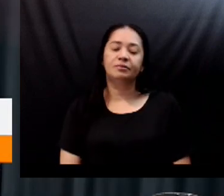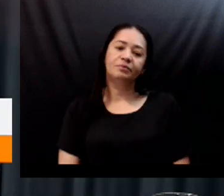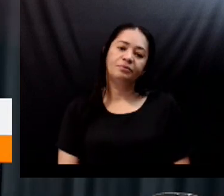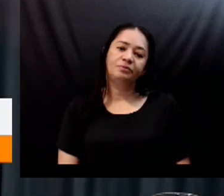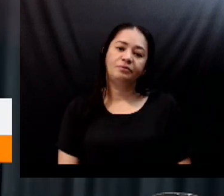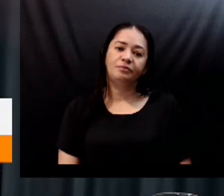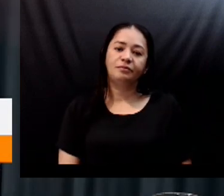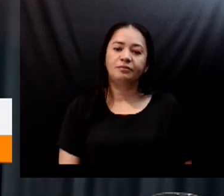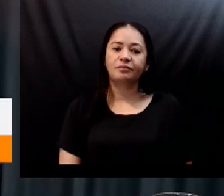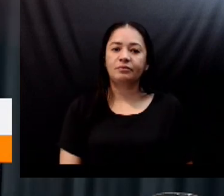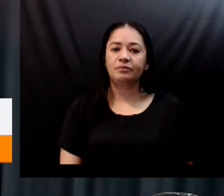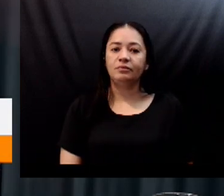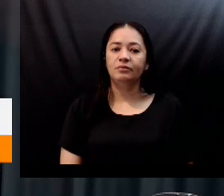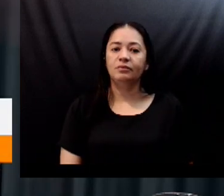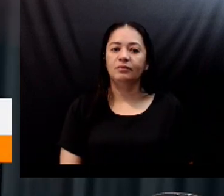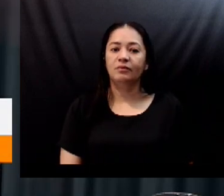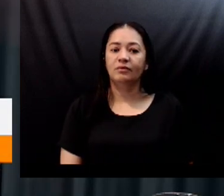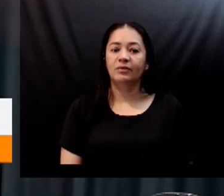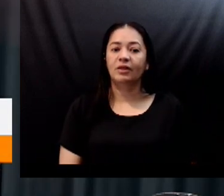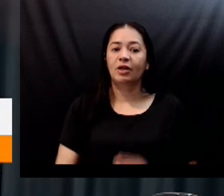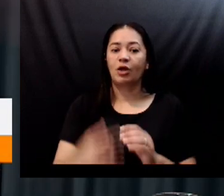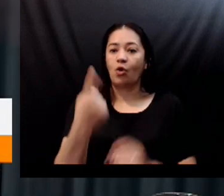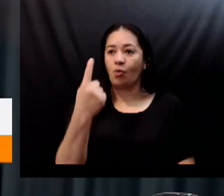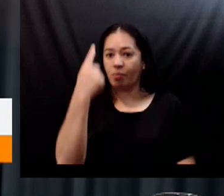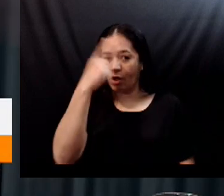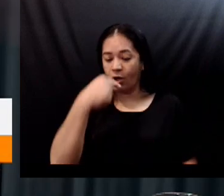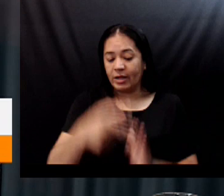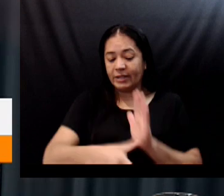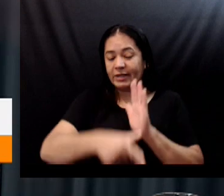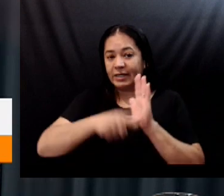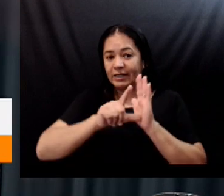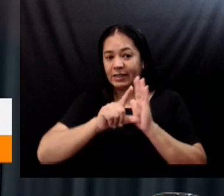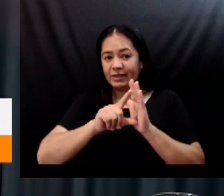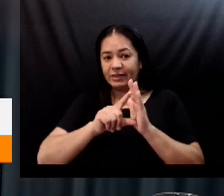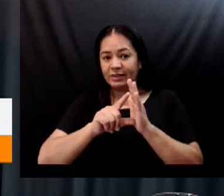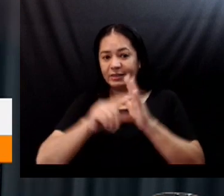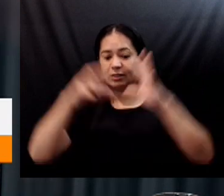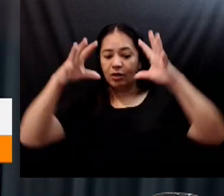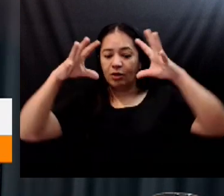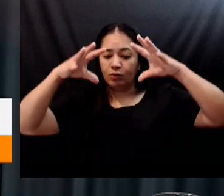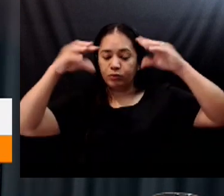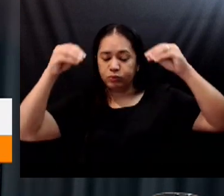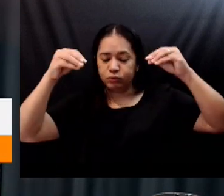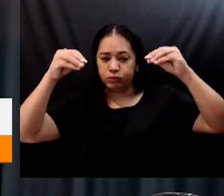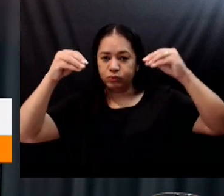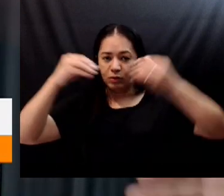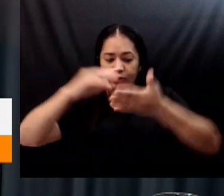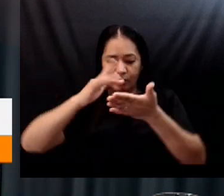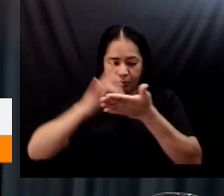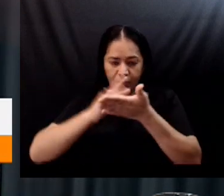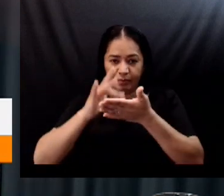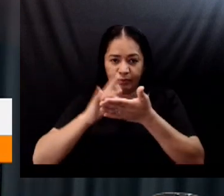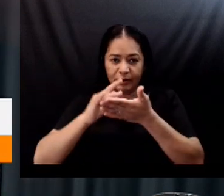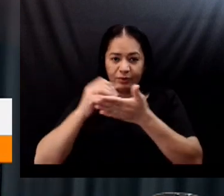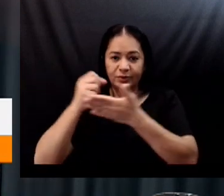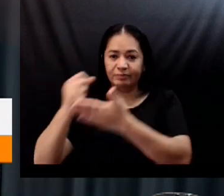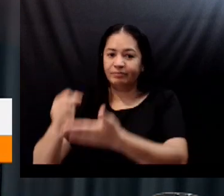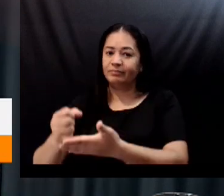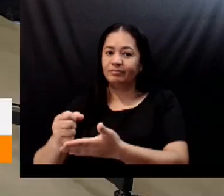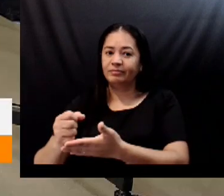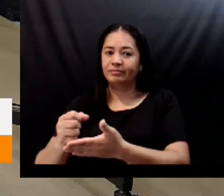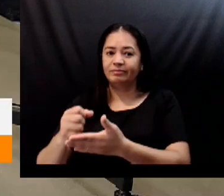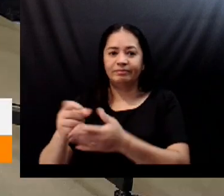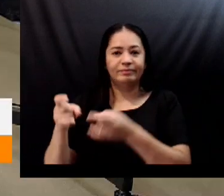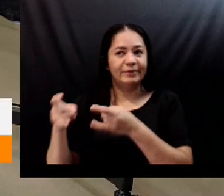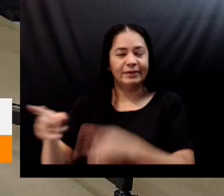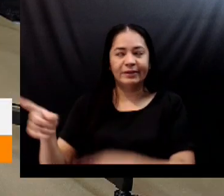é 1 hora antes, sem tela, luzes apagadas, não leva o celular para a cama.